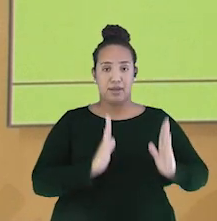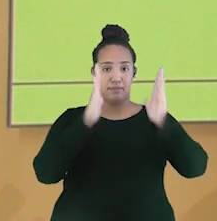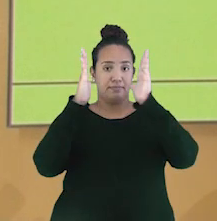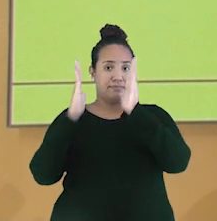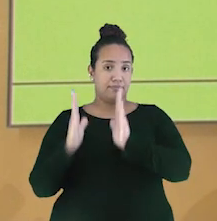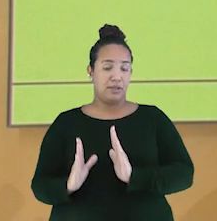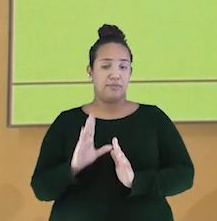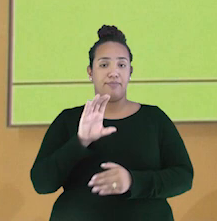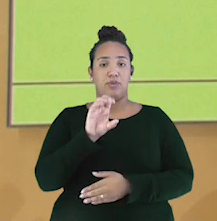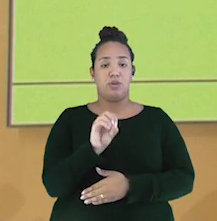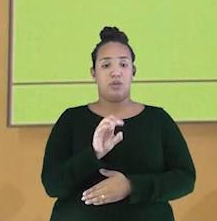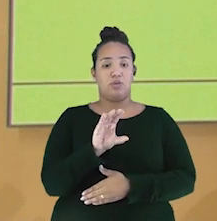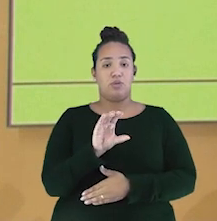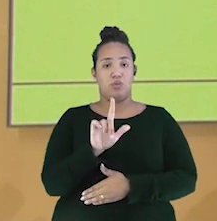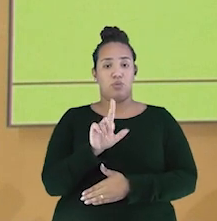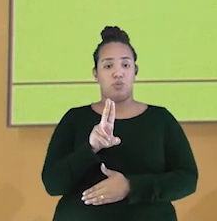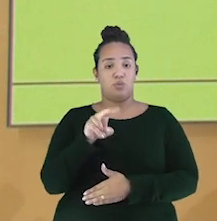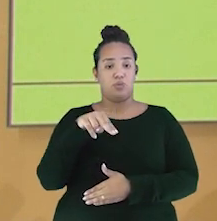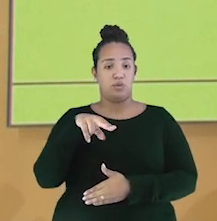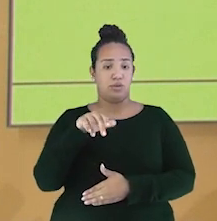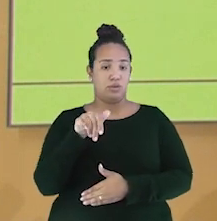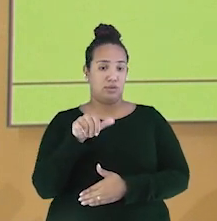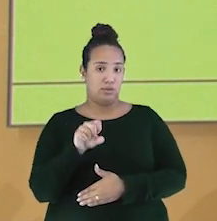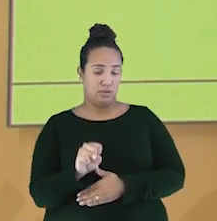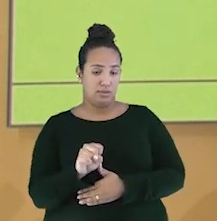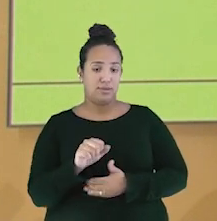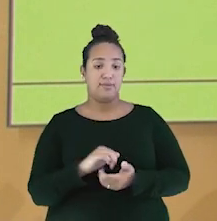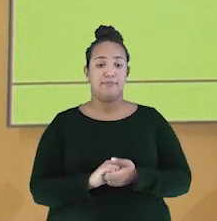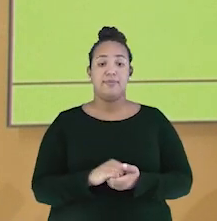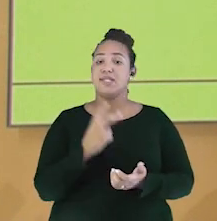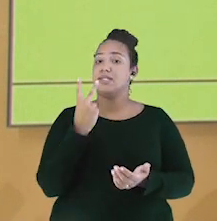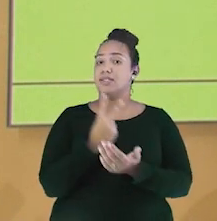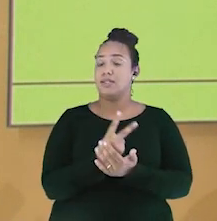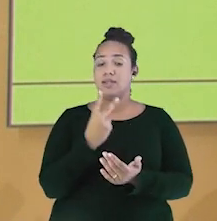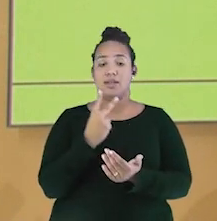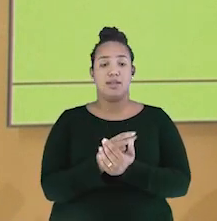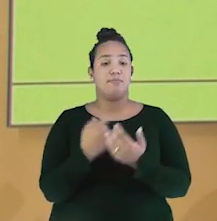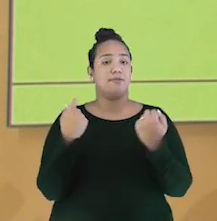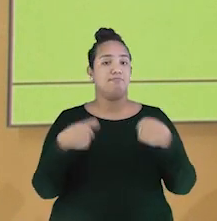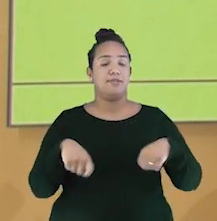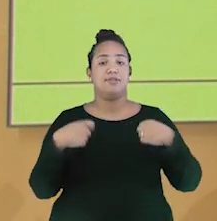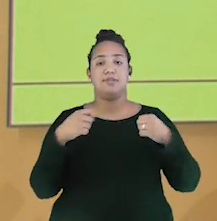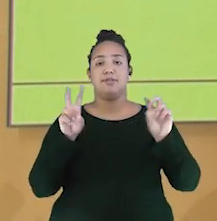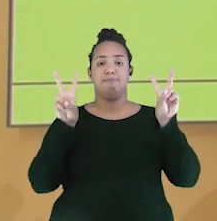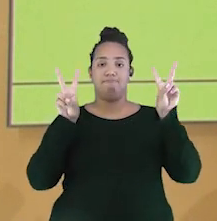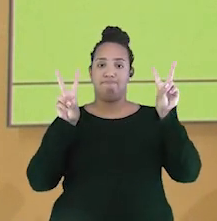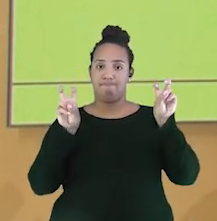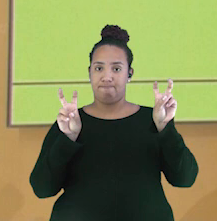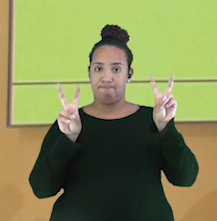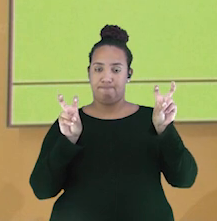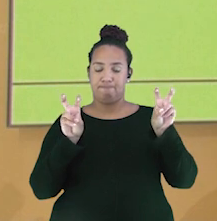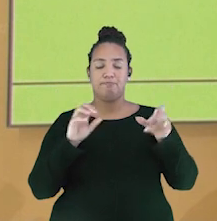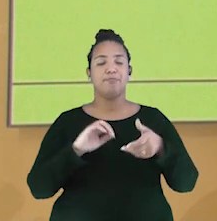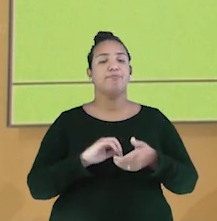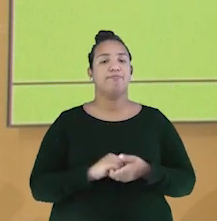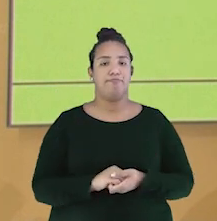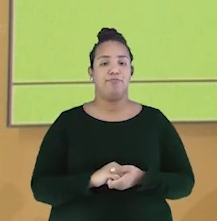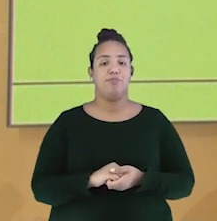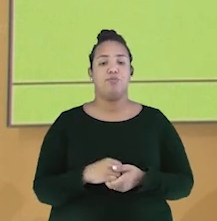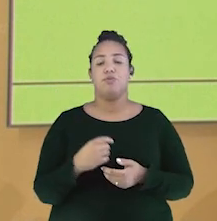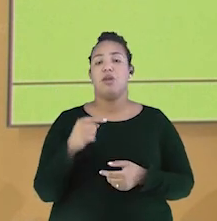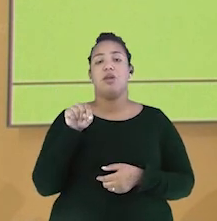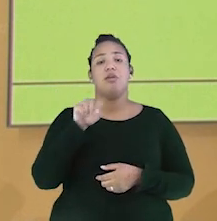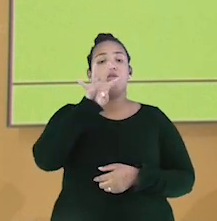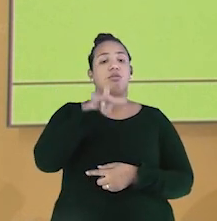e toda a tabela na parte de cima precisa ter um título ou seja o assunto sobre a tabela